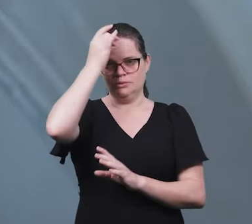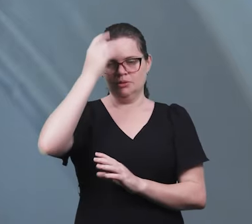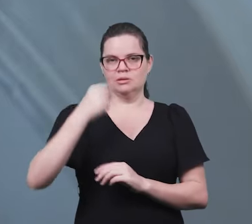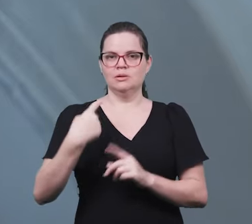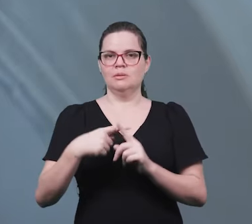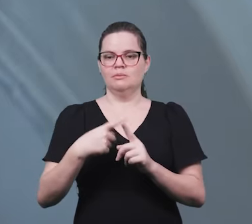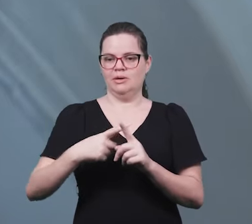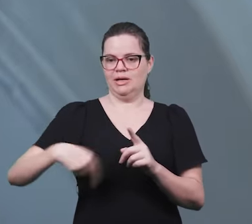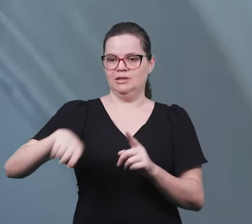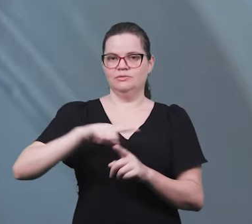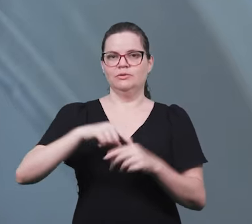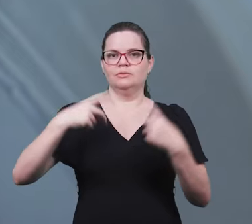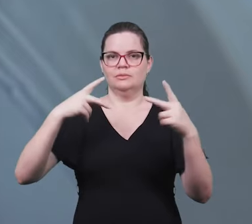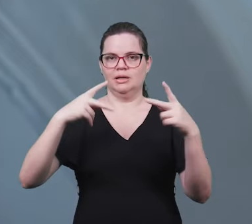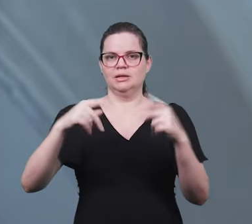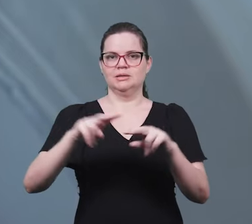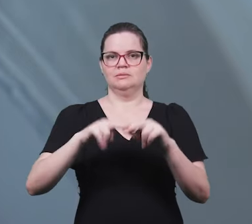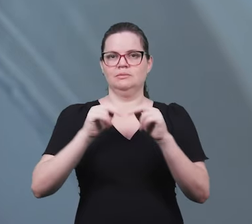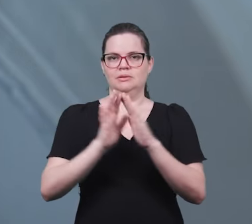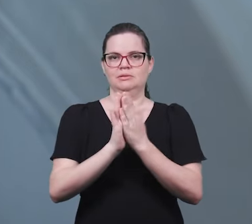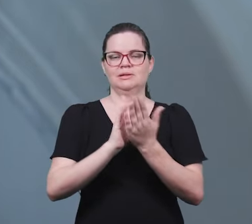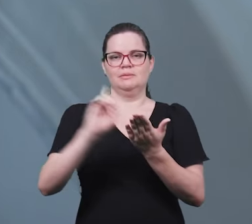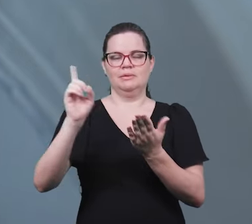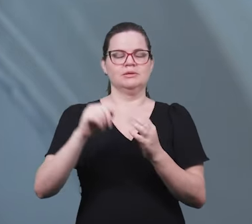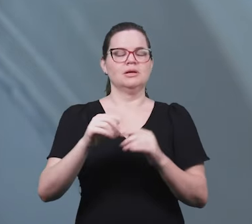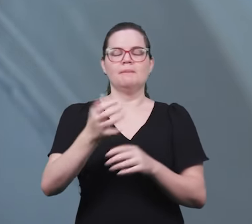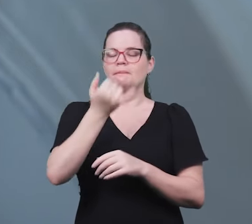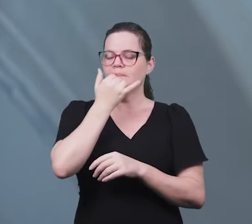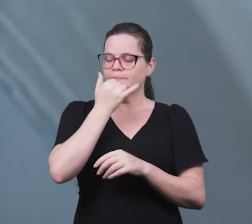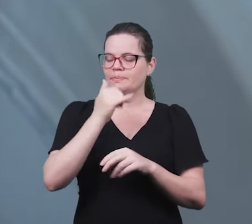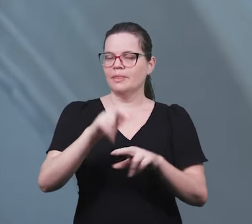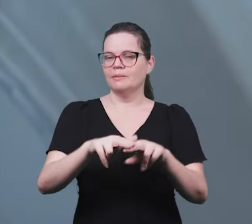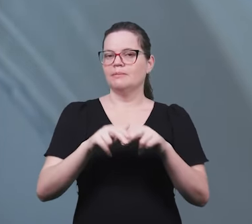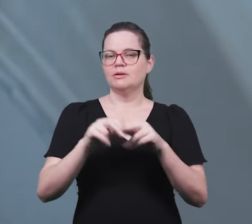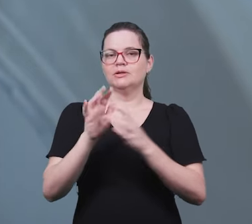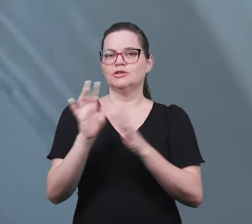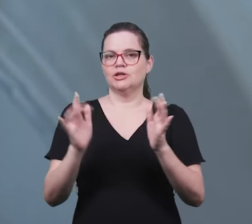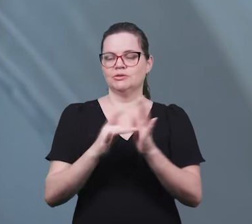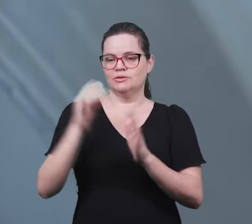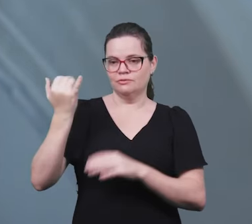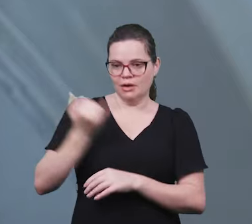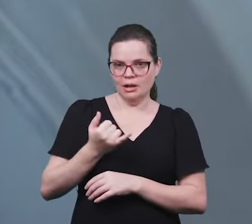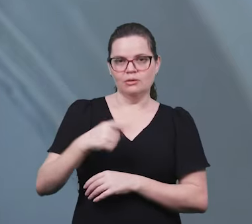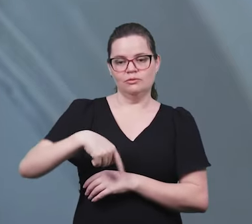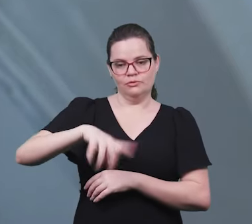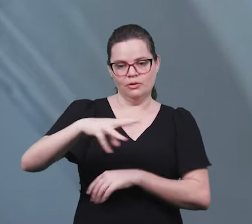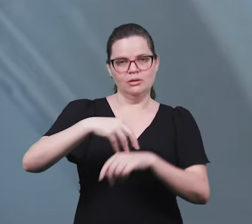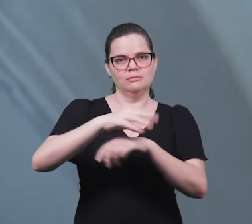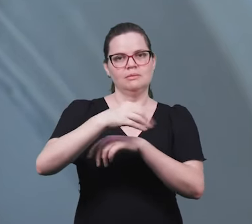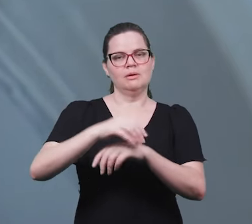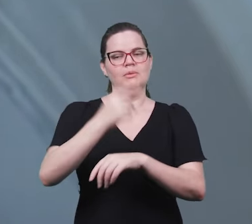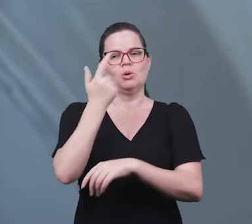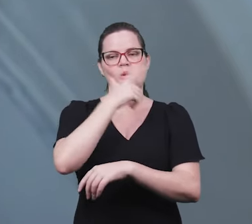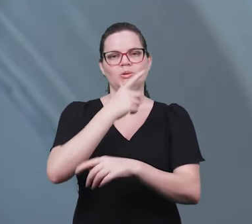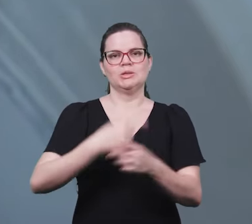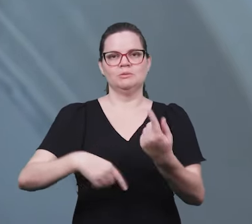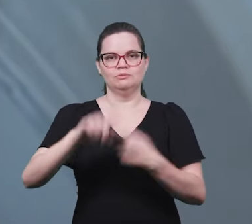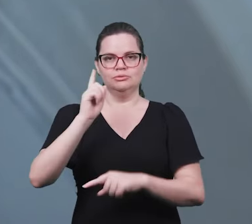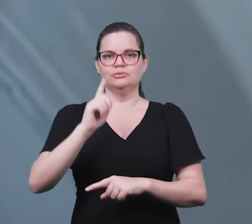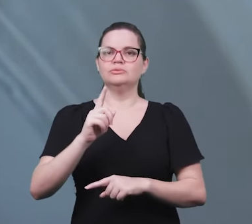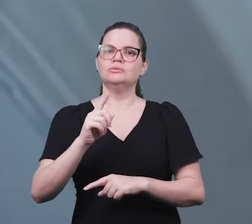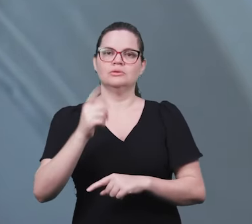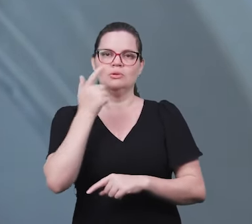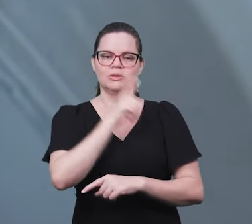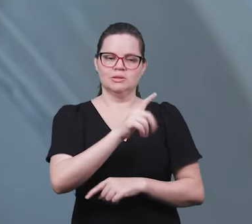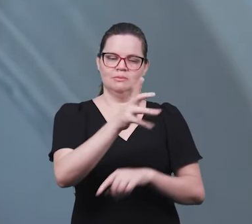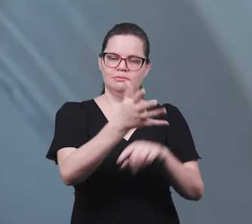foram e obtiveram sucesso. Pela palavra de Deus Pai, Moisés foi e obteve sucesso. Então, essa semelhança, você vê